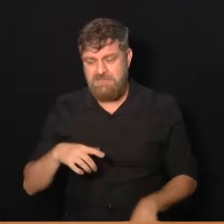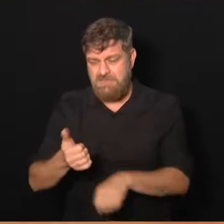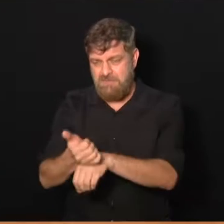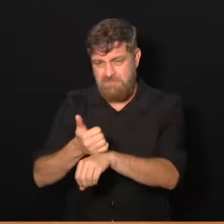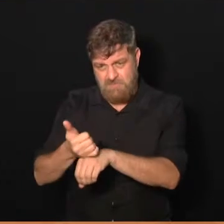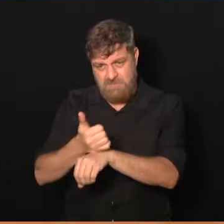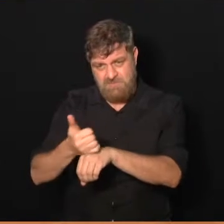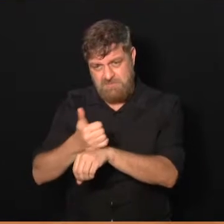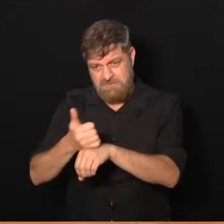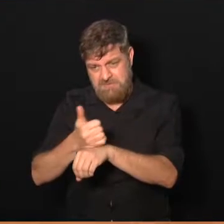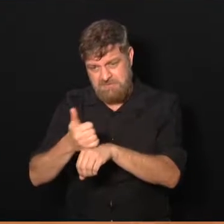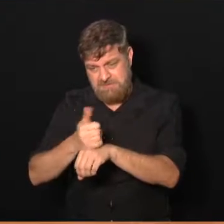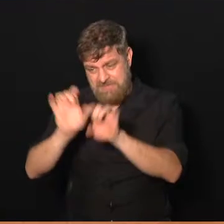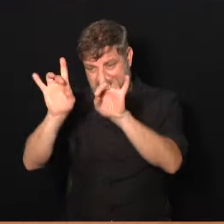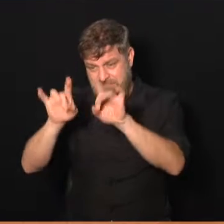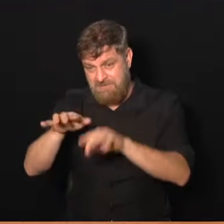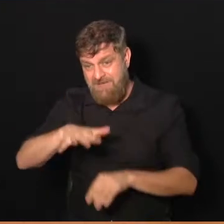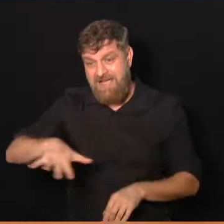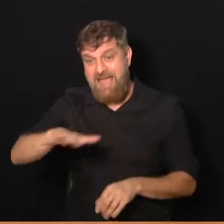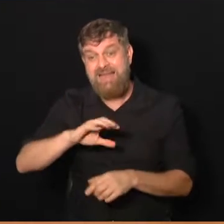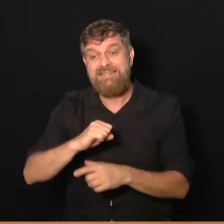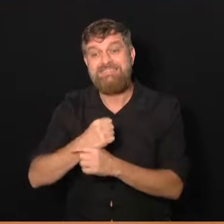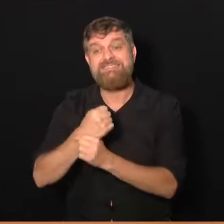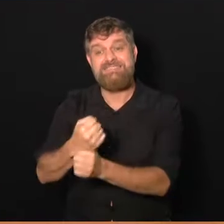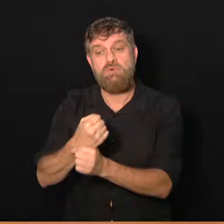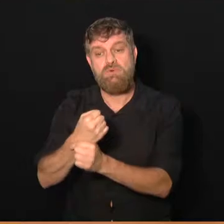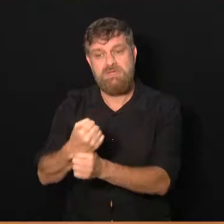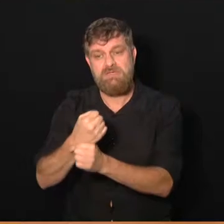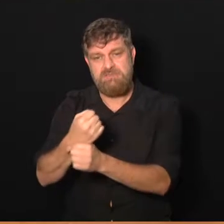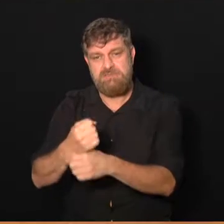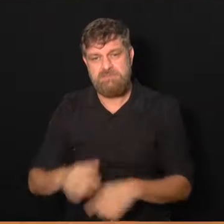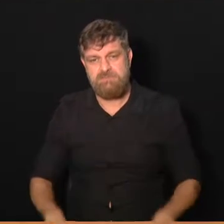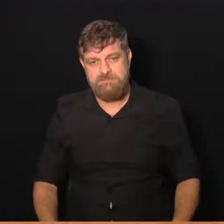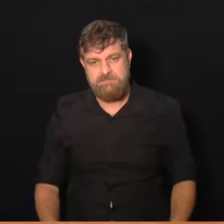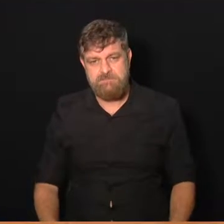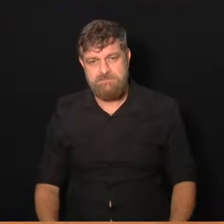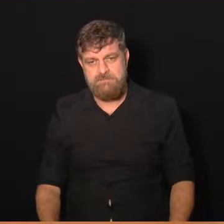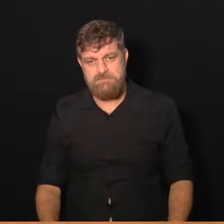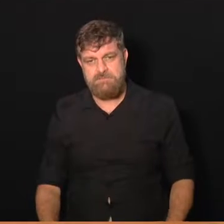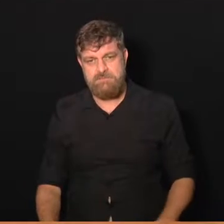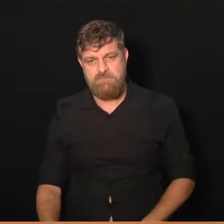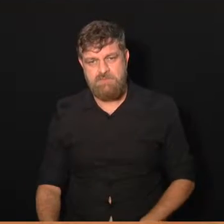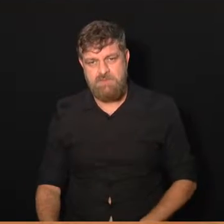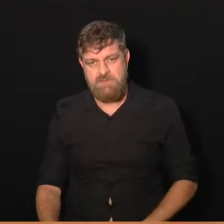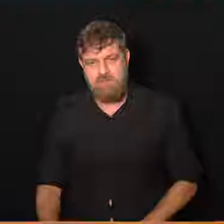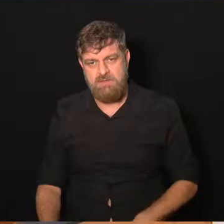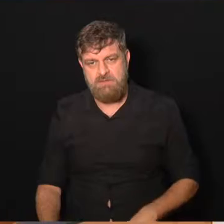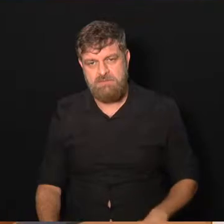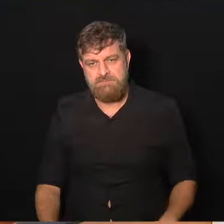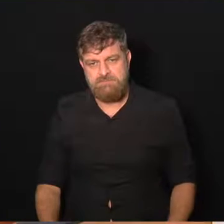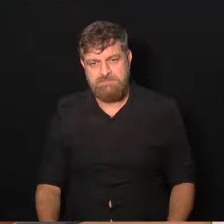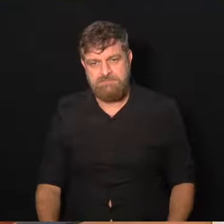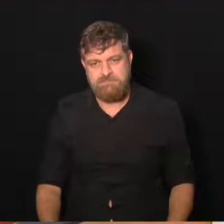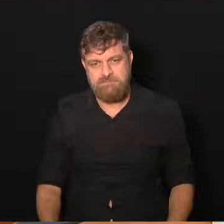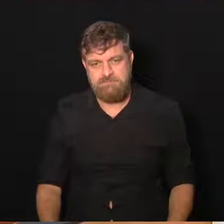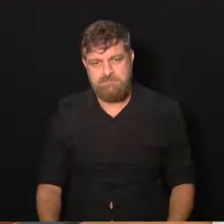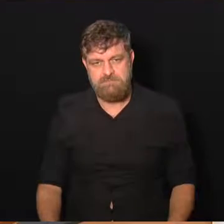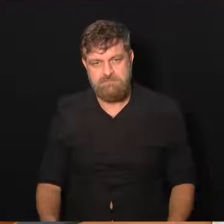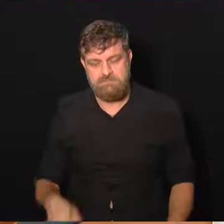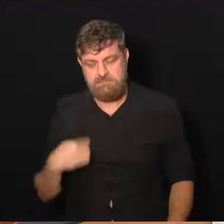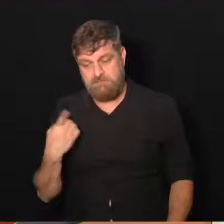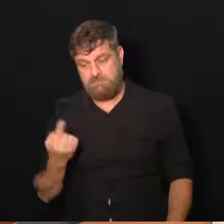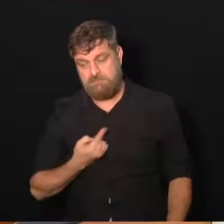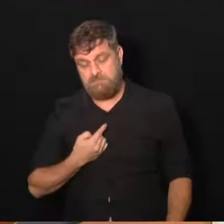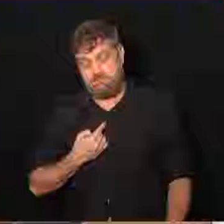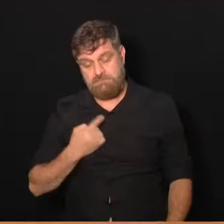profissionais especiais nessa questão de segurança. Deve bacana. haver, Beleza, né? isso. Alguém, Profissionais de enfim, segurança para que discutir isso a também. gente aqui no Senso